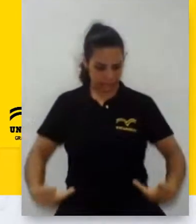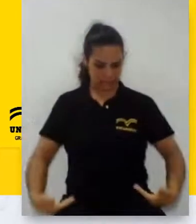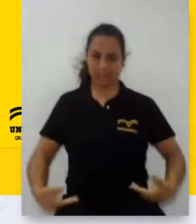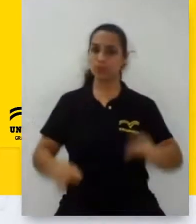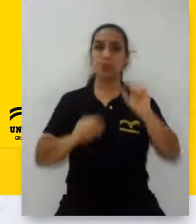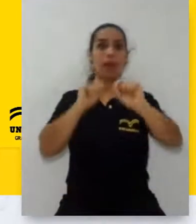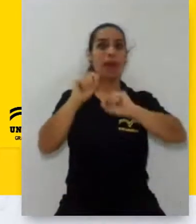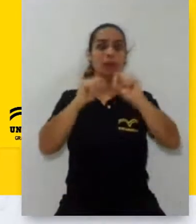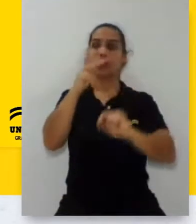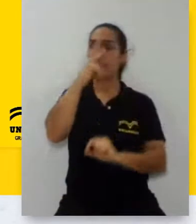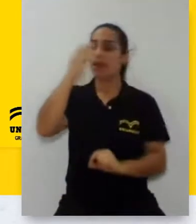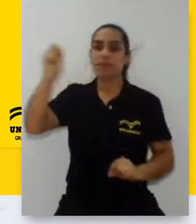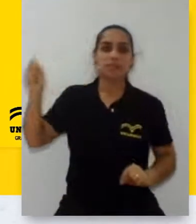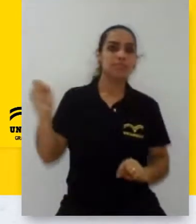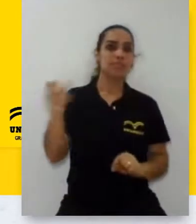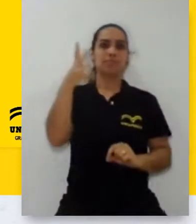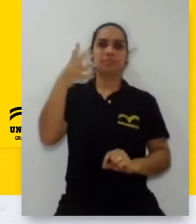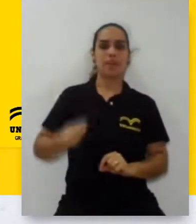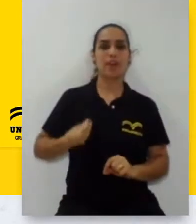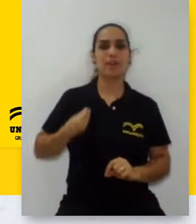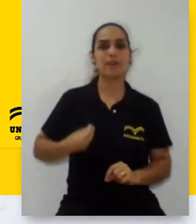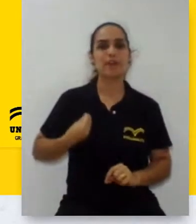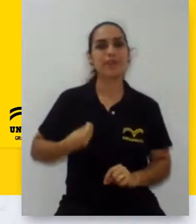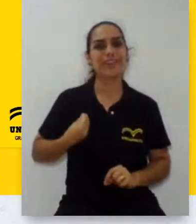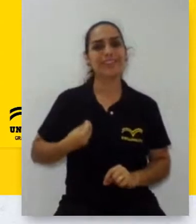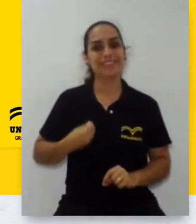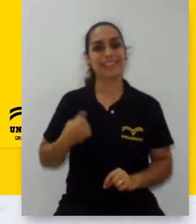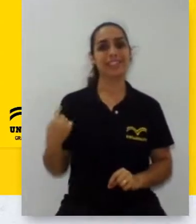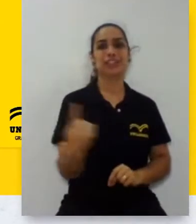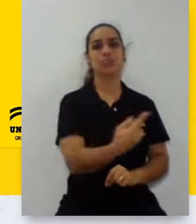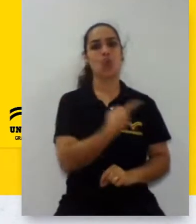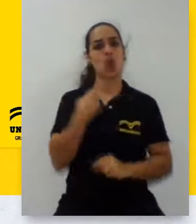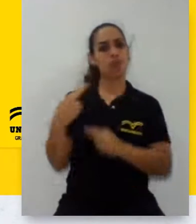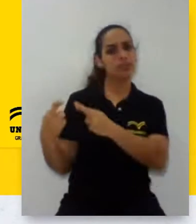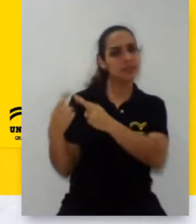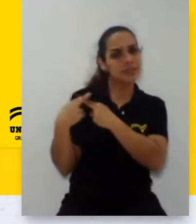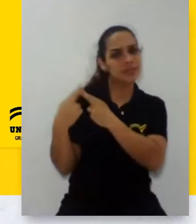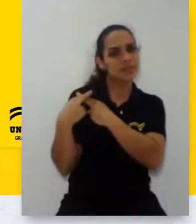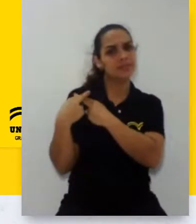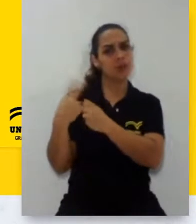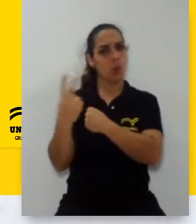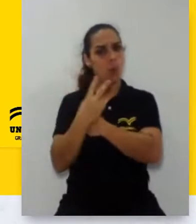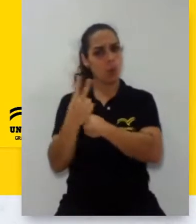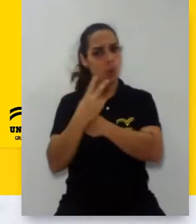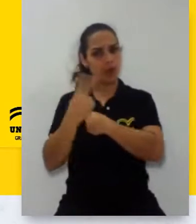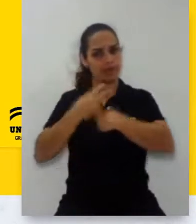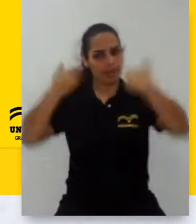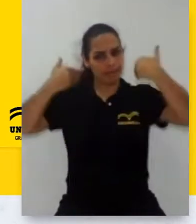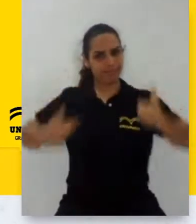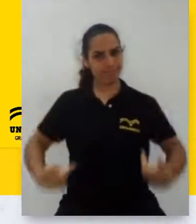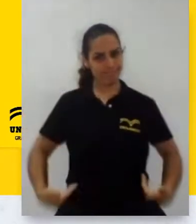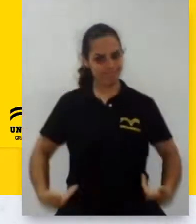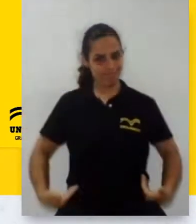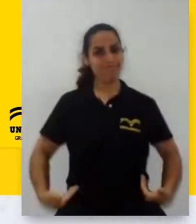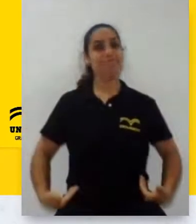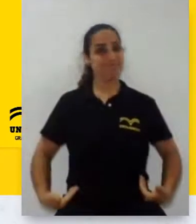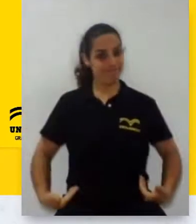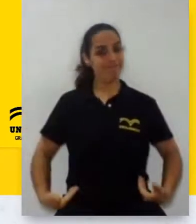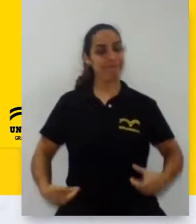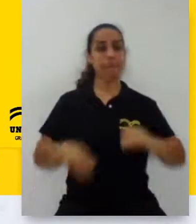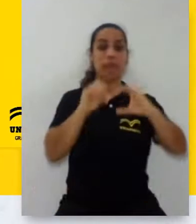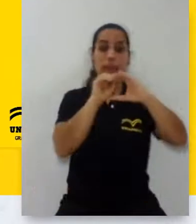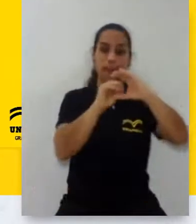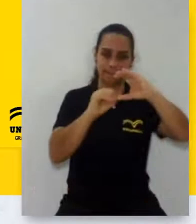nós temos em mãos e nós temos a responsabilidade de cuidar disso. As mitocôndrias são as que vão fazer a respiração celular. Então, para